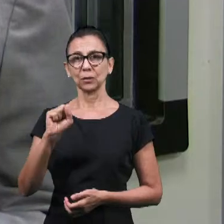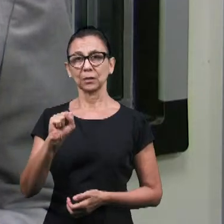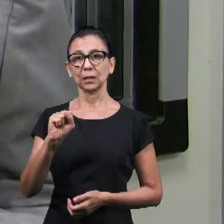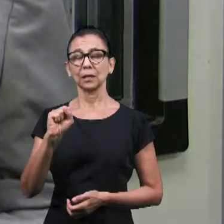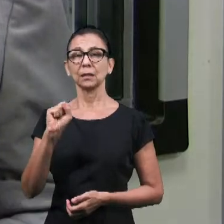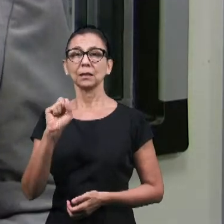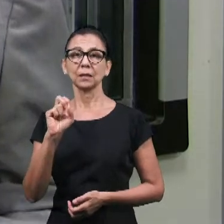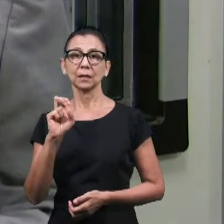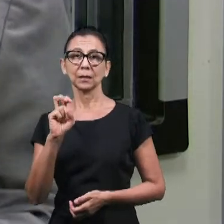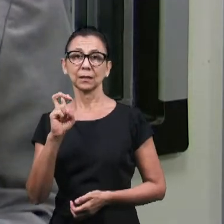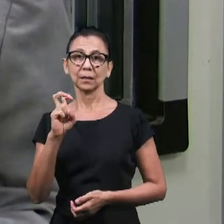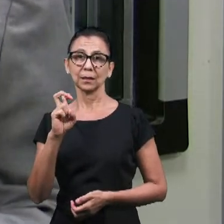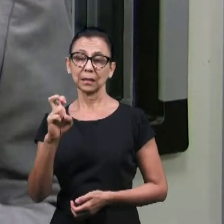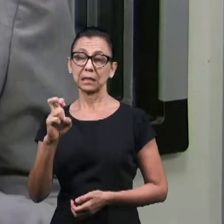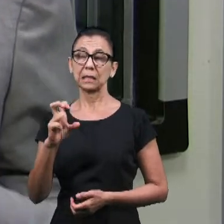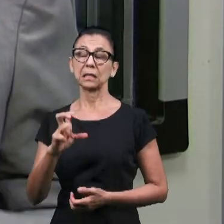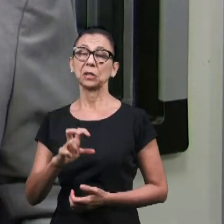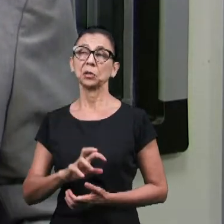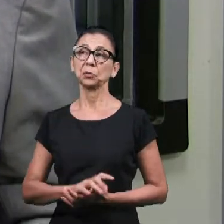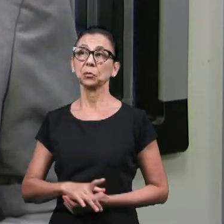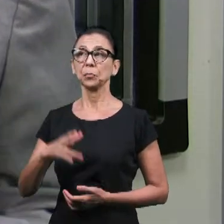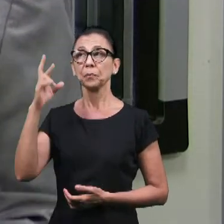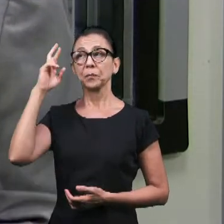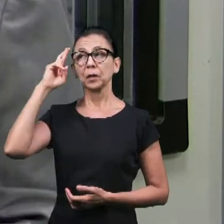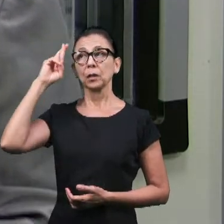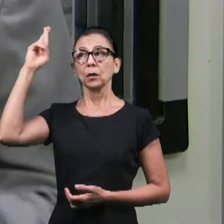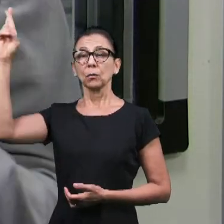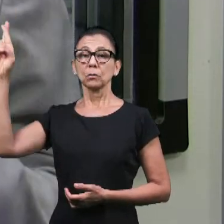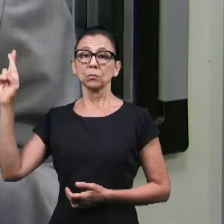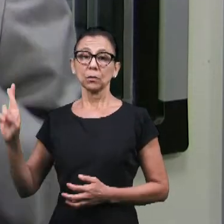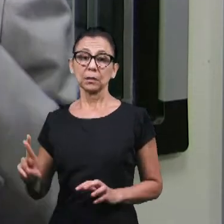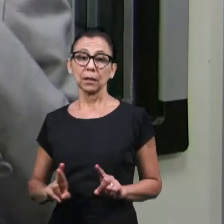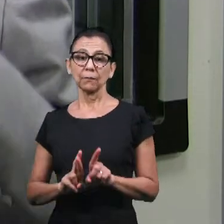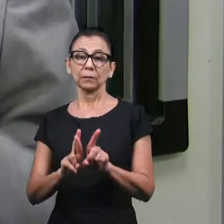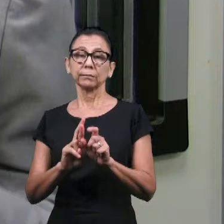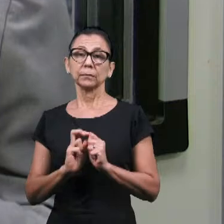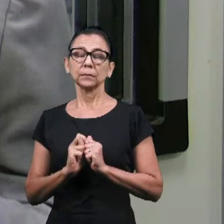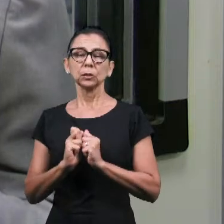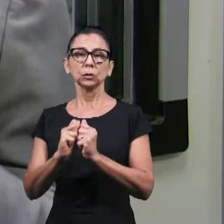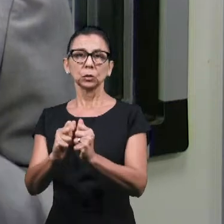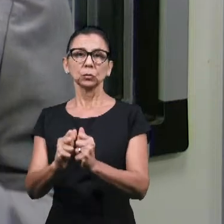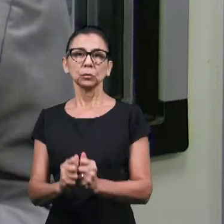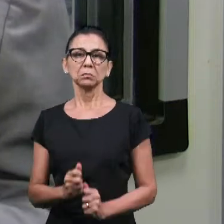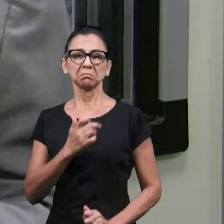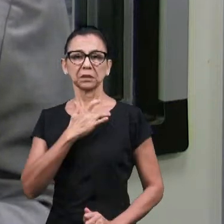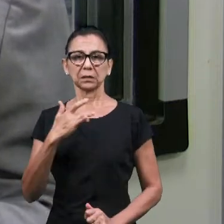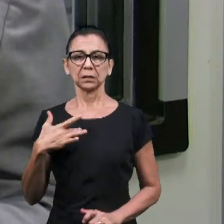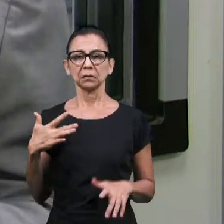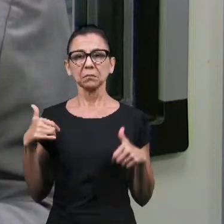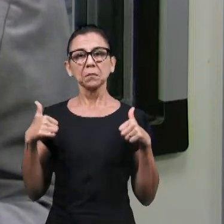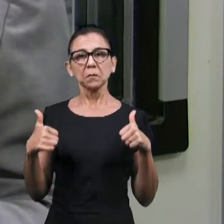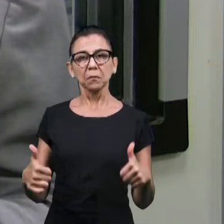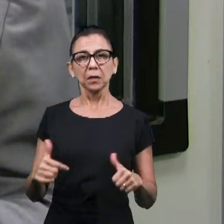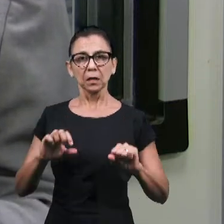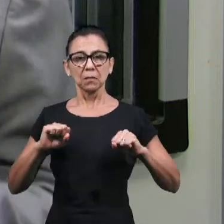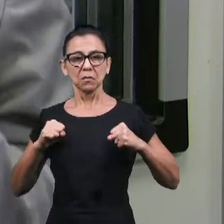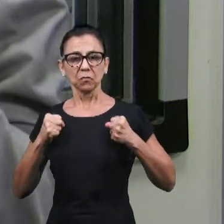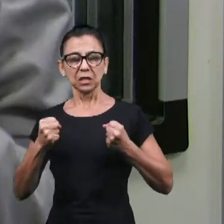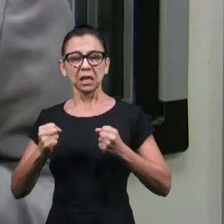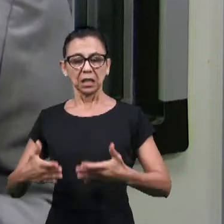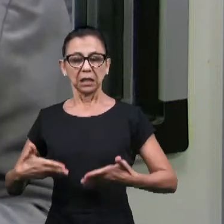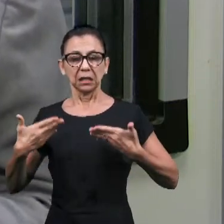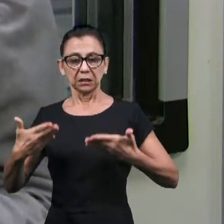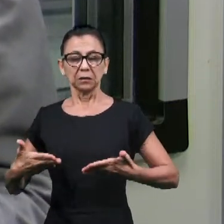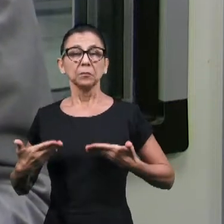isso aqui estava com vigor o senhor ainda estava com ele e que o senhor conservou Envia Eu quero dizer uma coisa que para os nossos irmãos